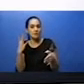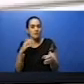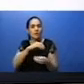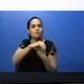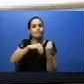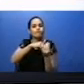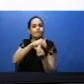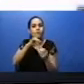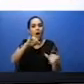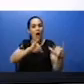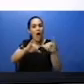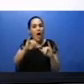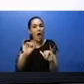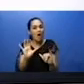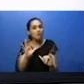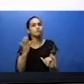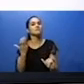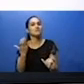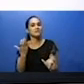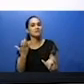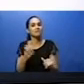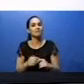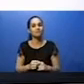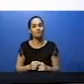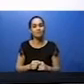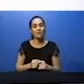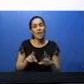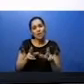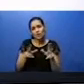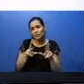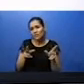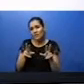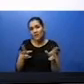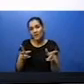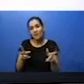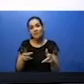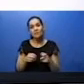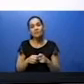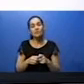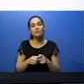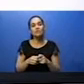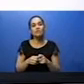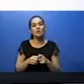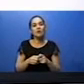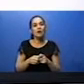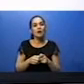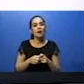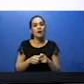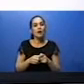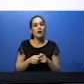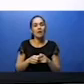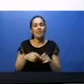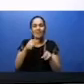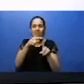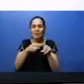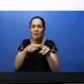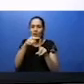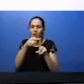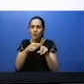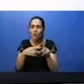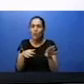aconteça. E diferentemente, né, dos fatores que a gente acabou de falar, que é a temperatura e a superfície de contato,